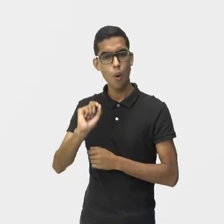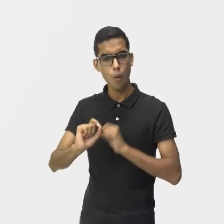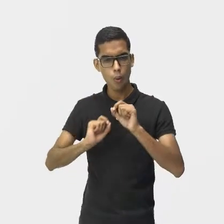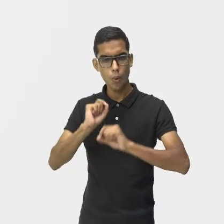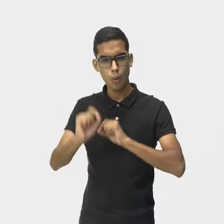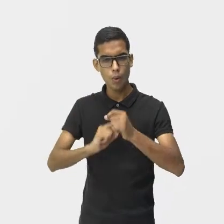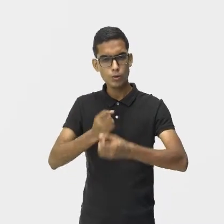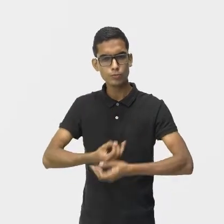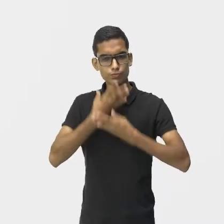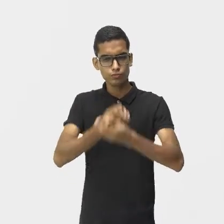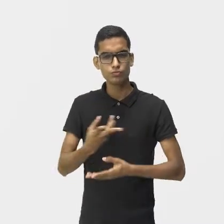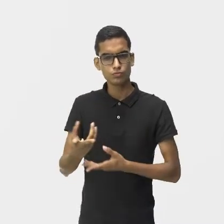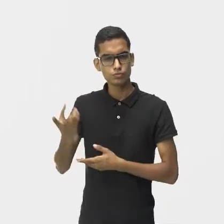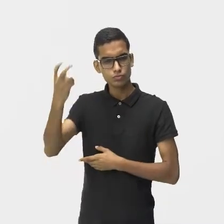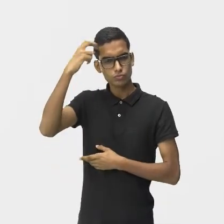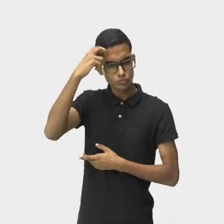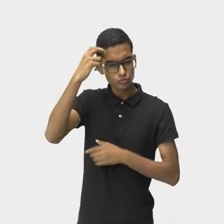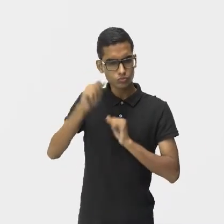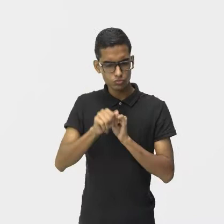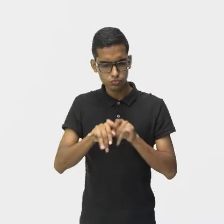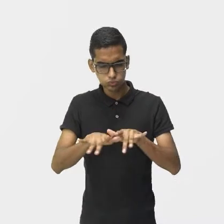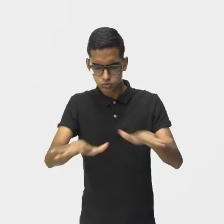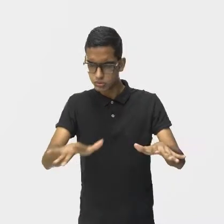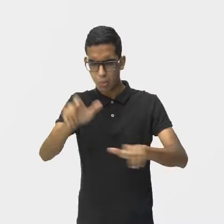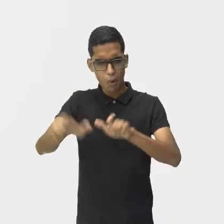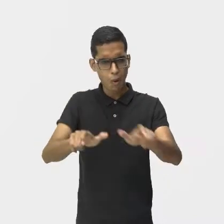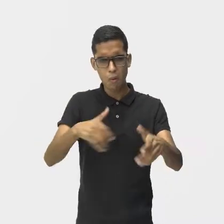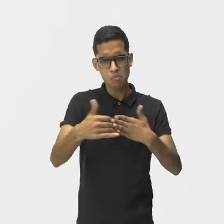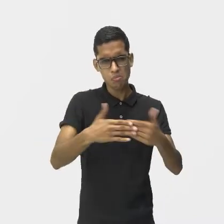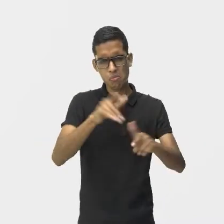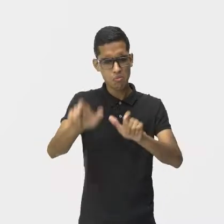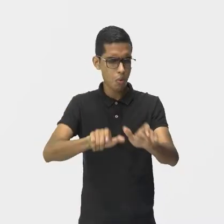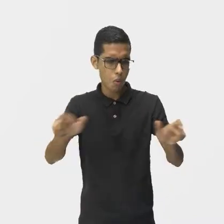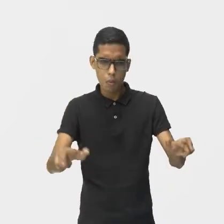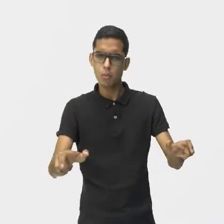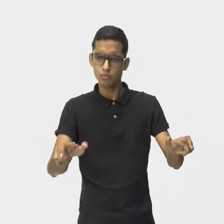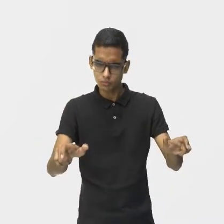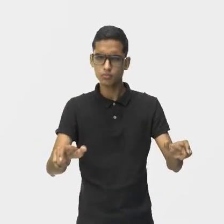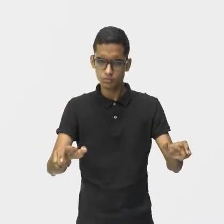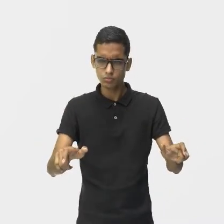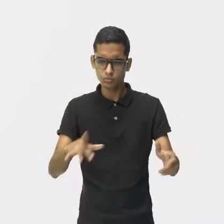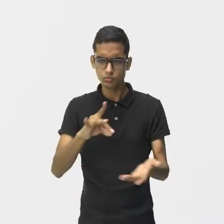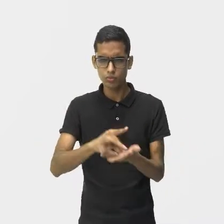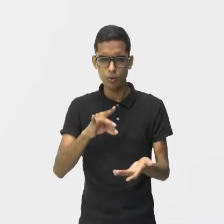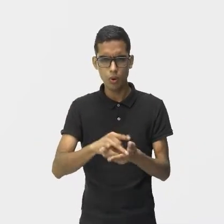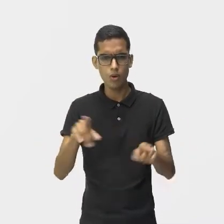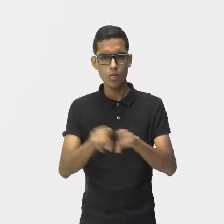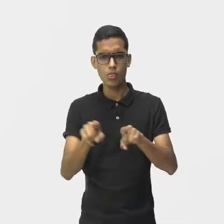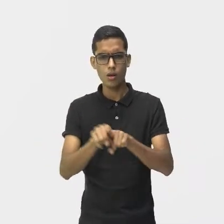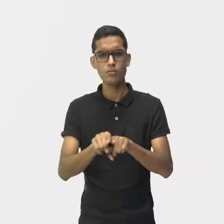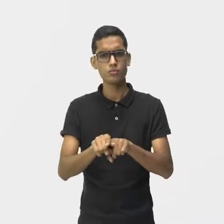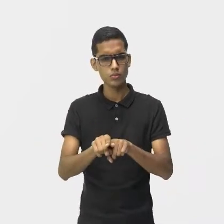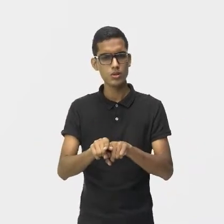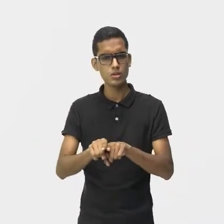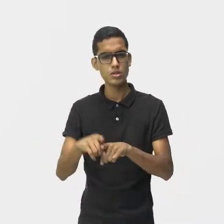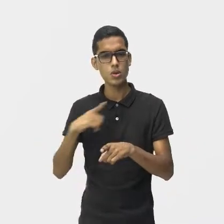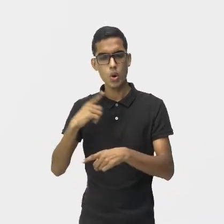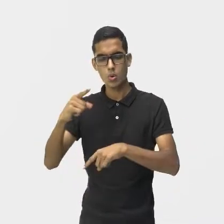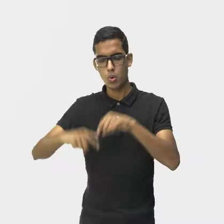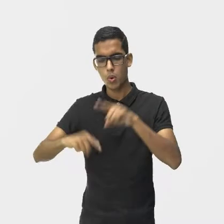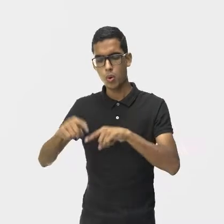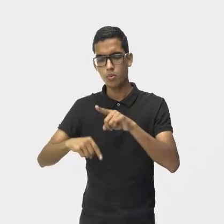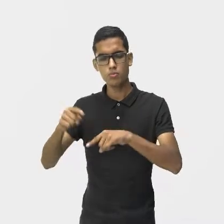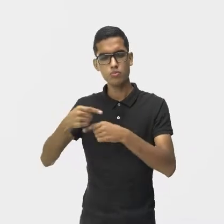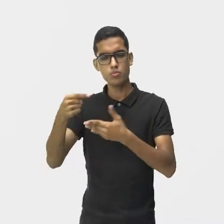massas, para todo mundo, para todas as pessoas. Isto é, produz bens de consumo que chegam a